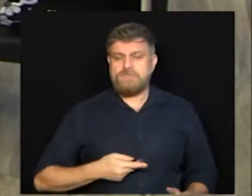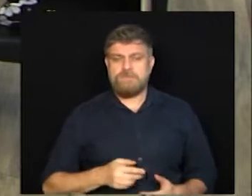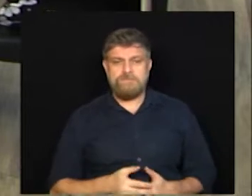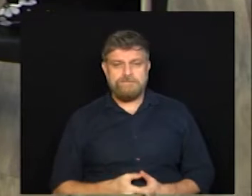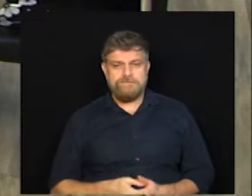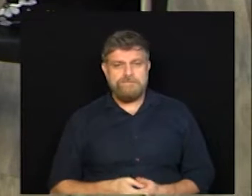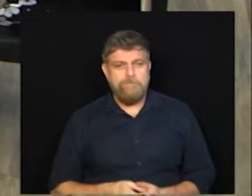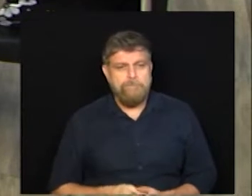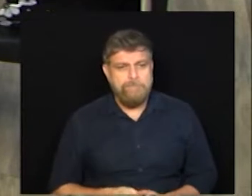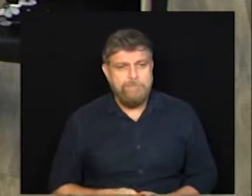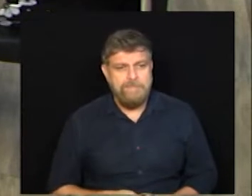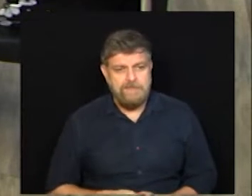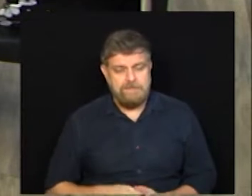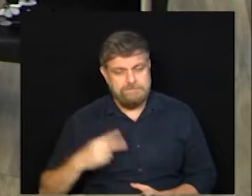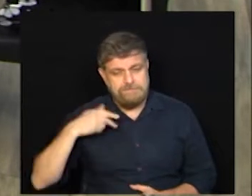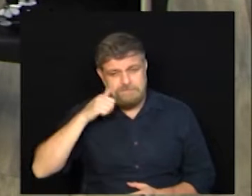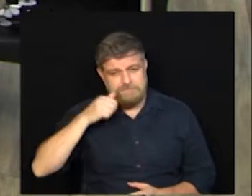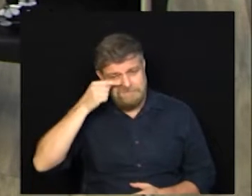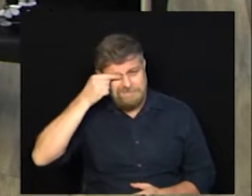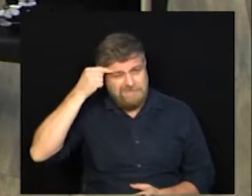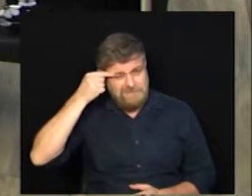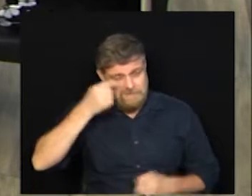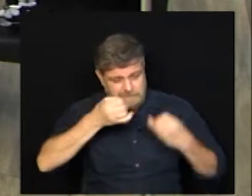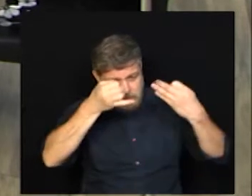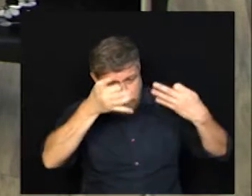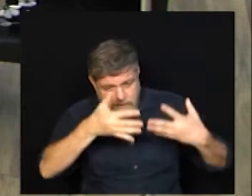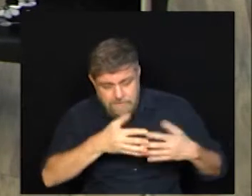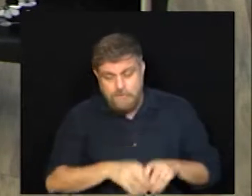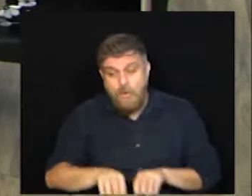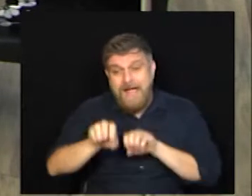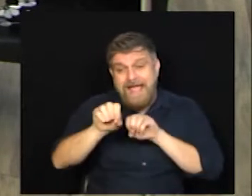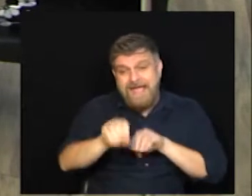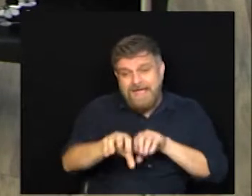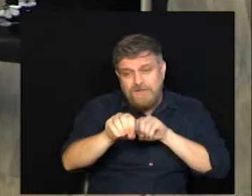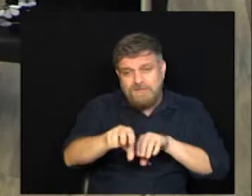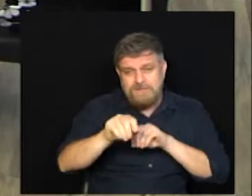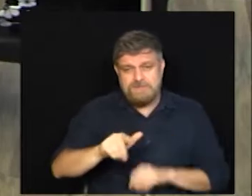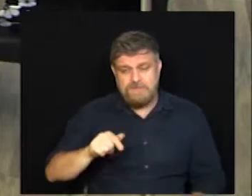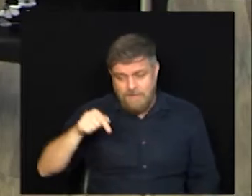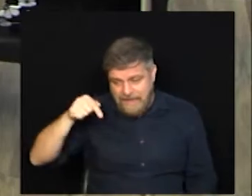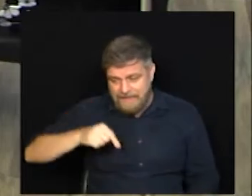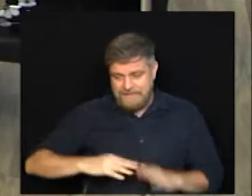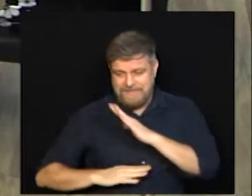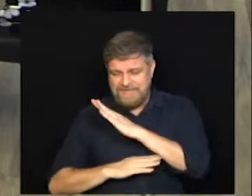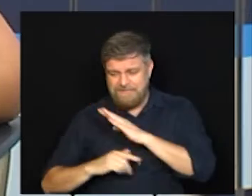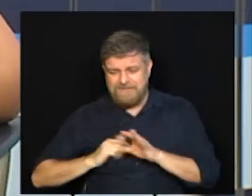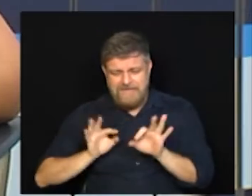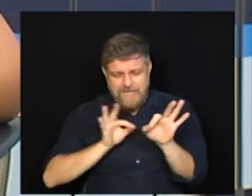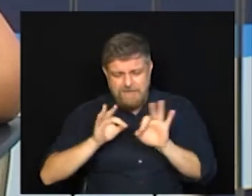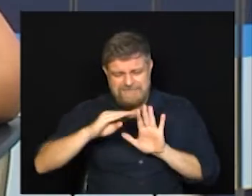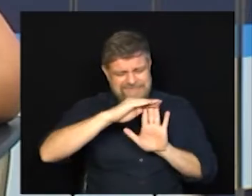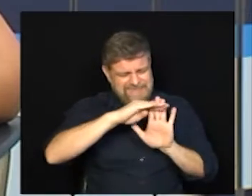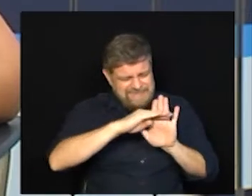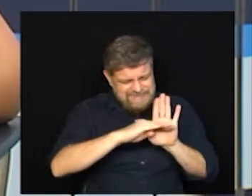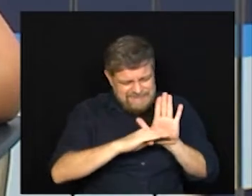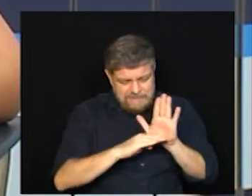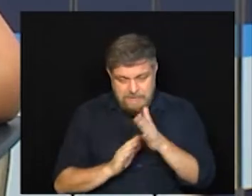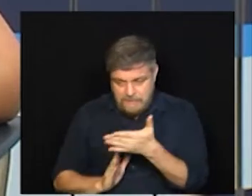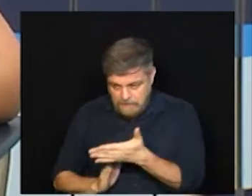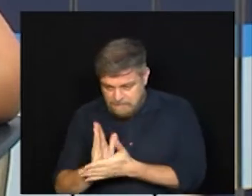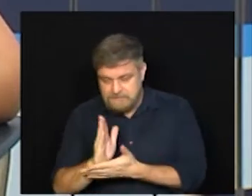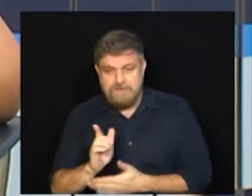A vereadora Paola mencionou a questão da educação e a gente tem vários projetos aqui, que inclusive aprovados, que falam